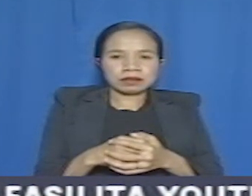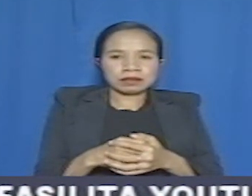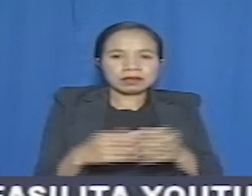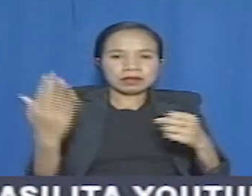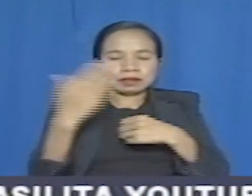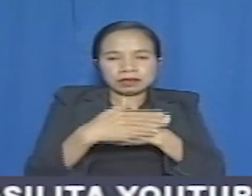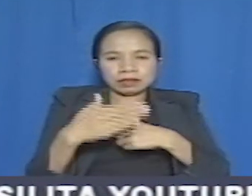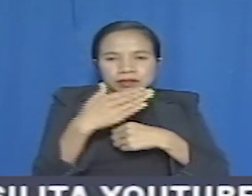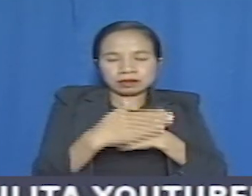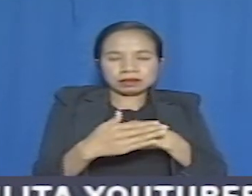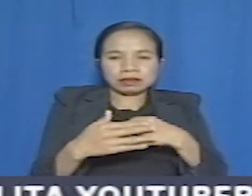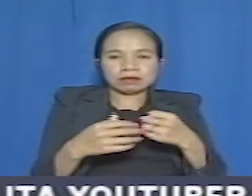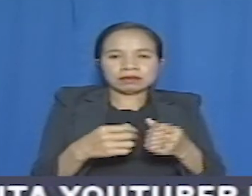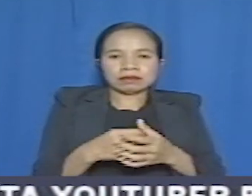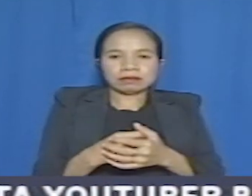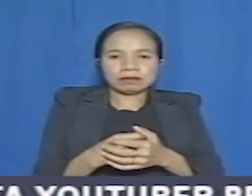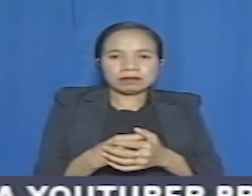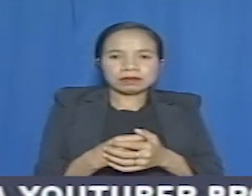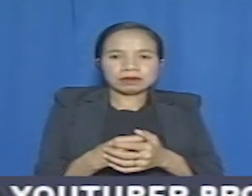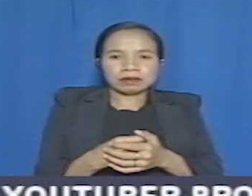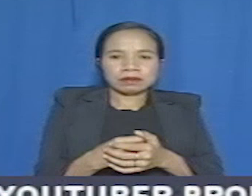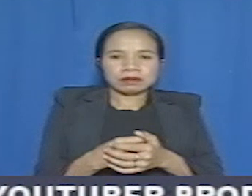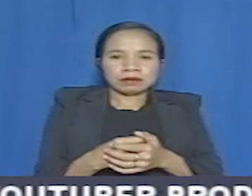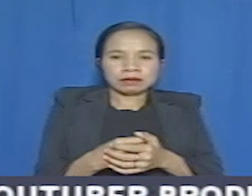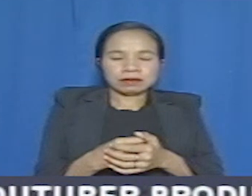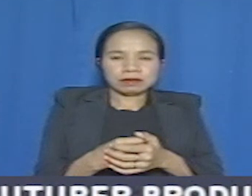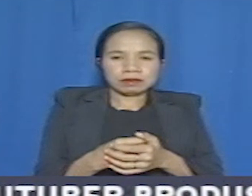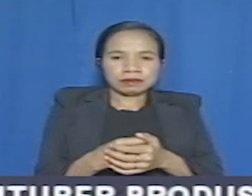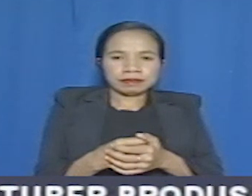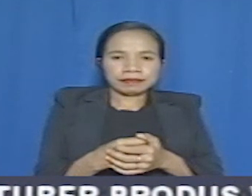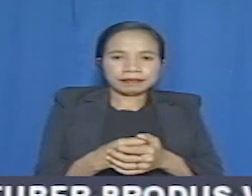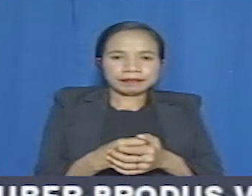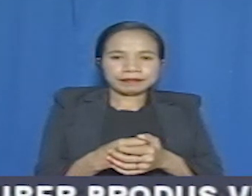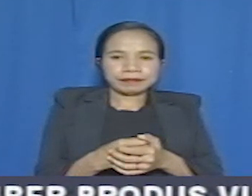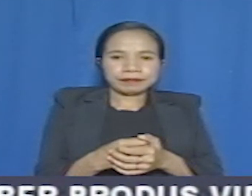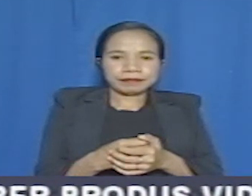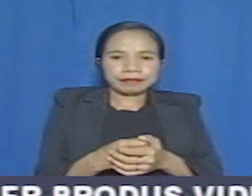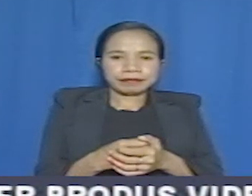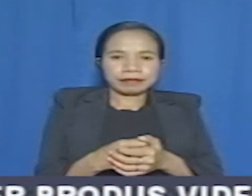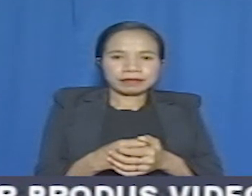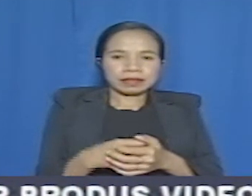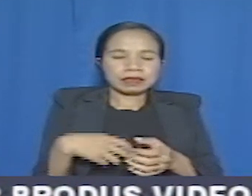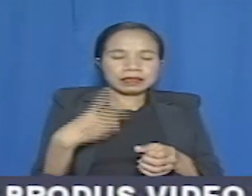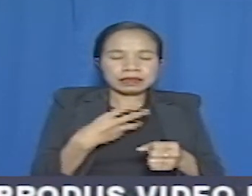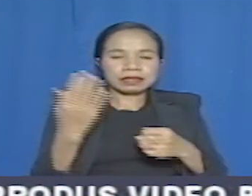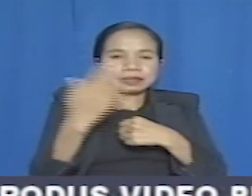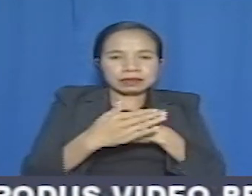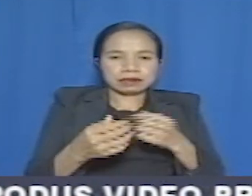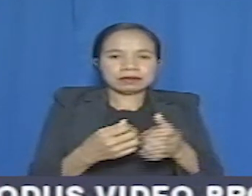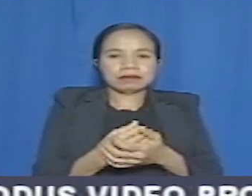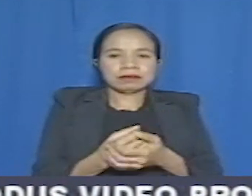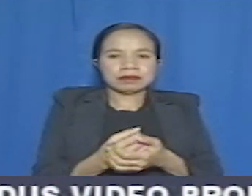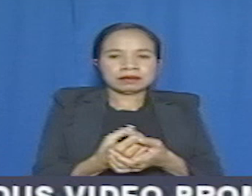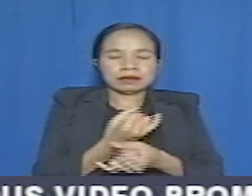la familia de ver que soberana, independiente. Y tiene soberanía o independencia de